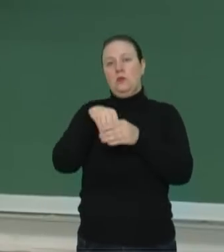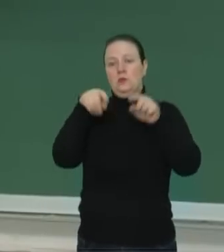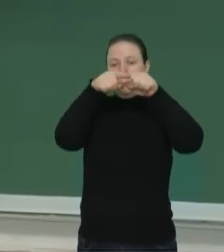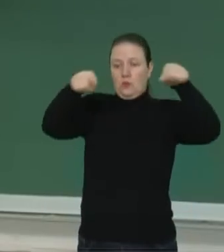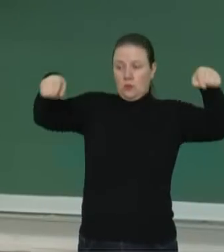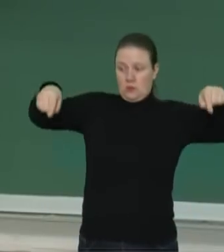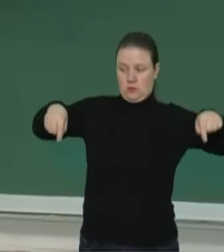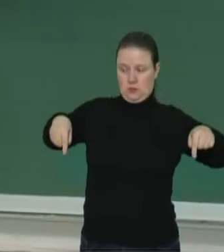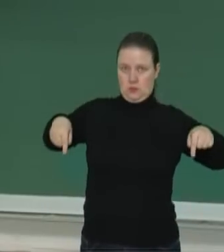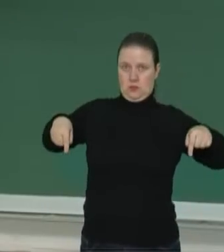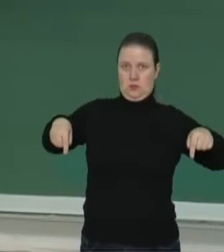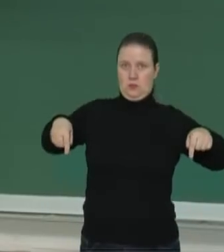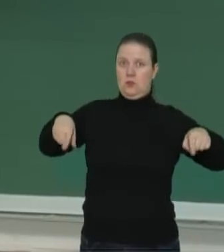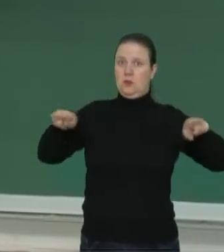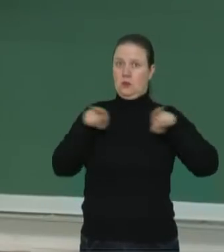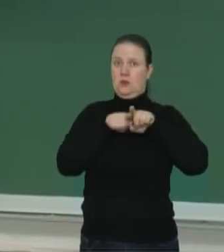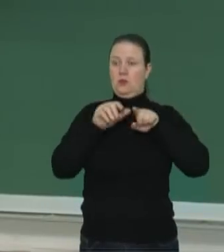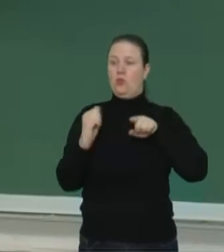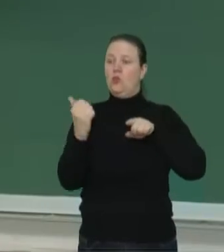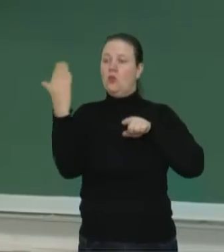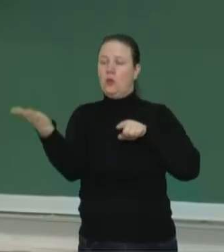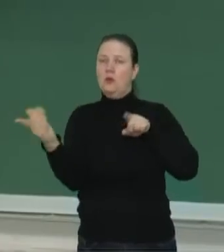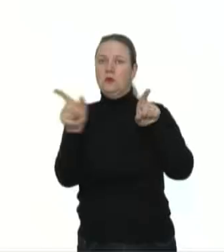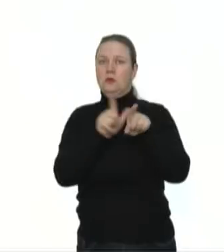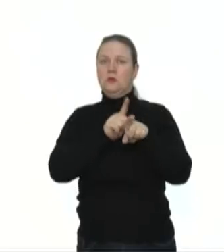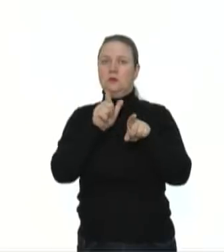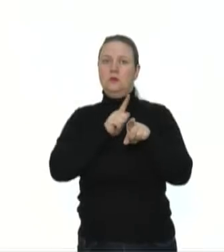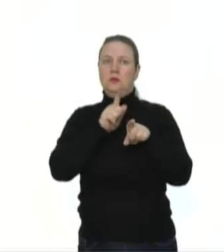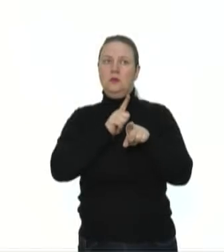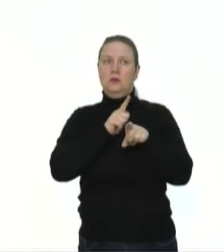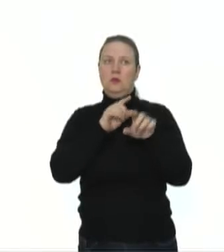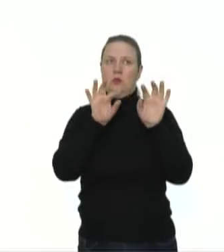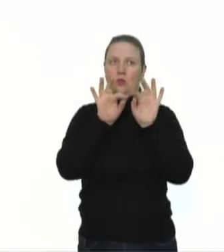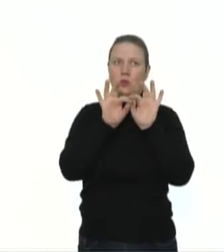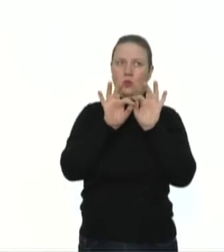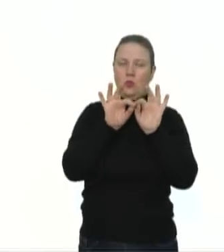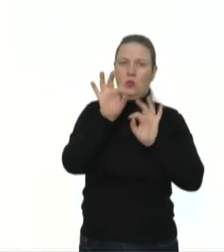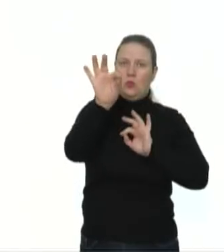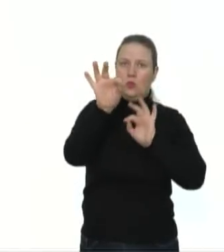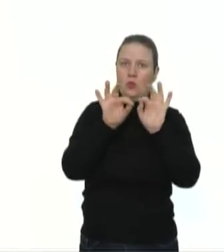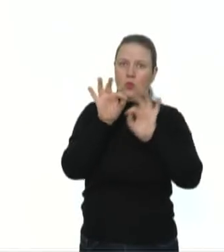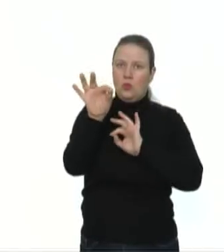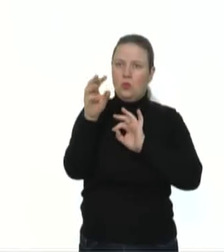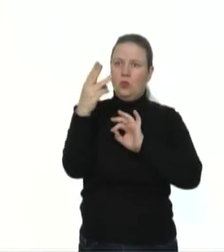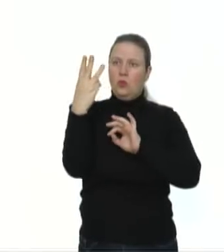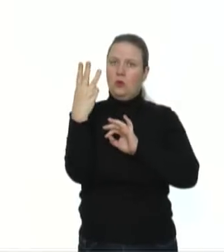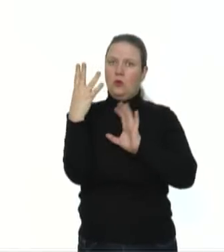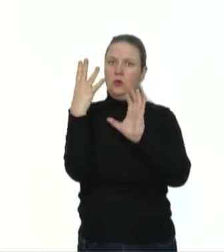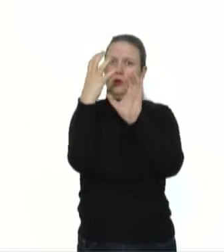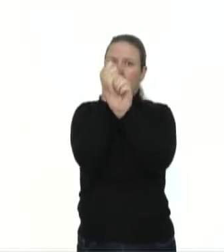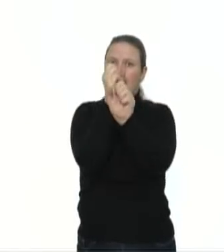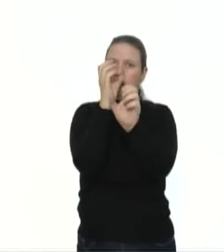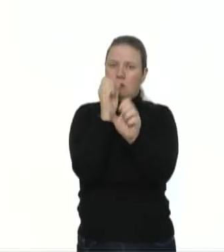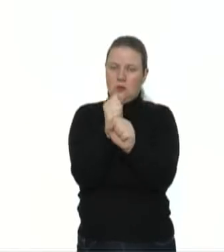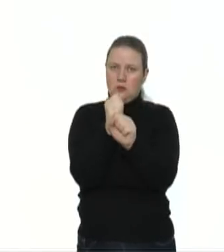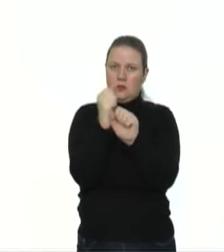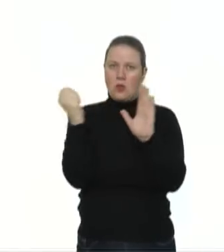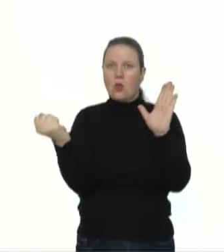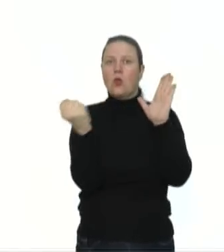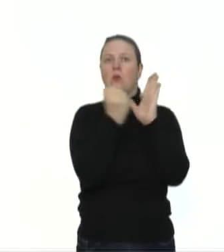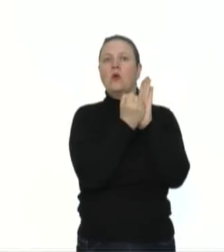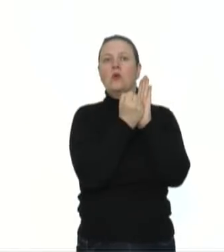garrafão. Por fora do garrafão, nós temos uma linha chamada linha dos 3 pontos. Isso marca